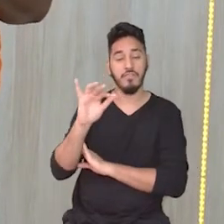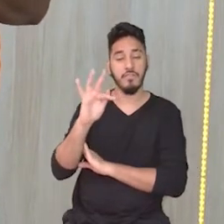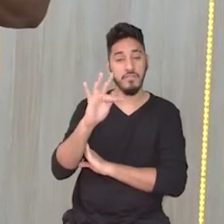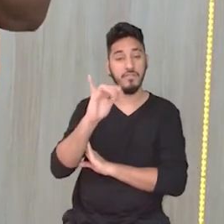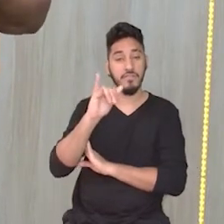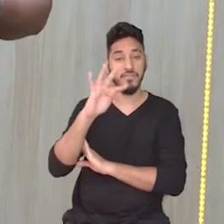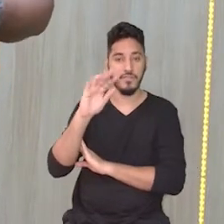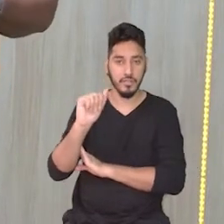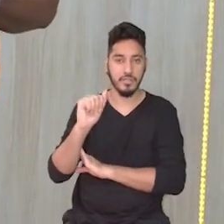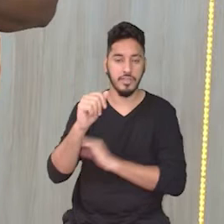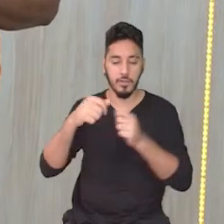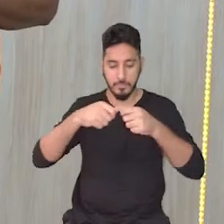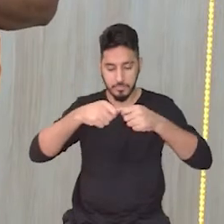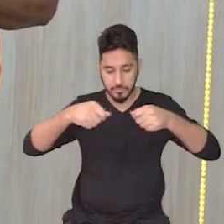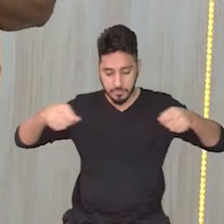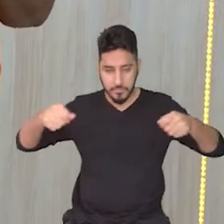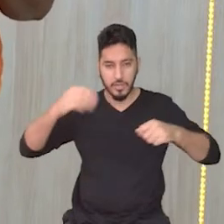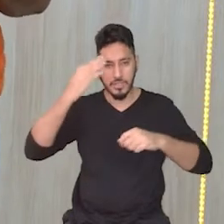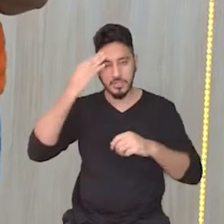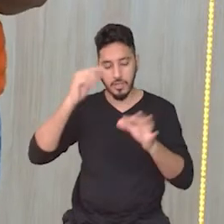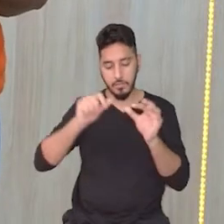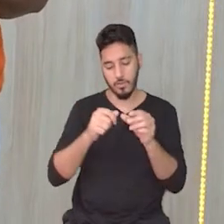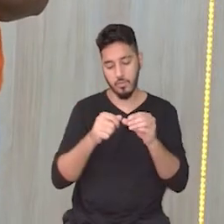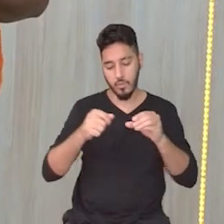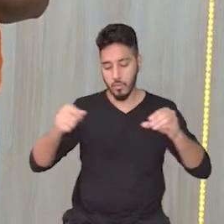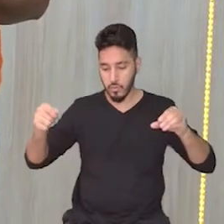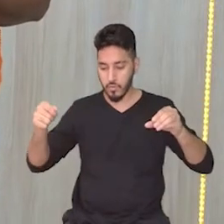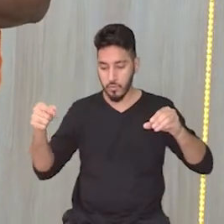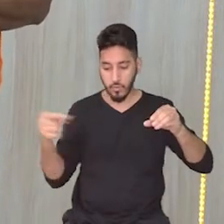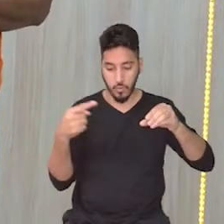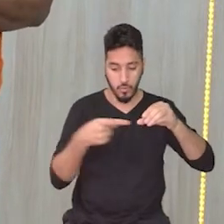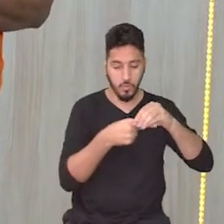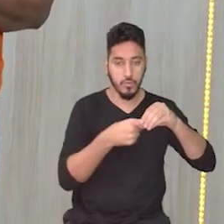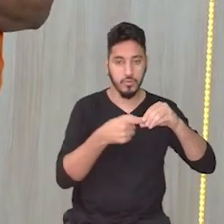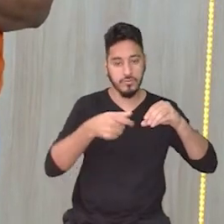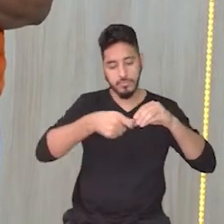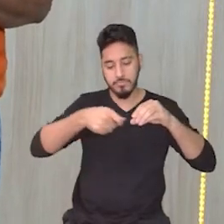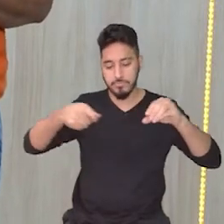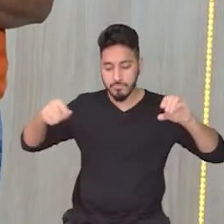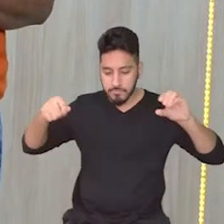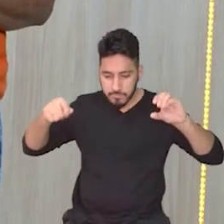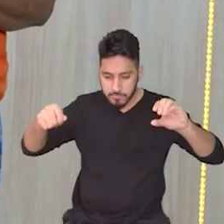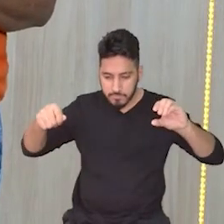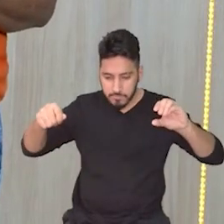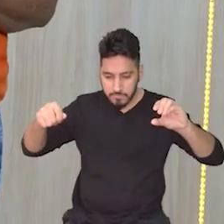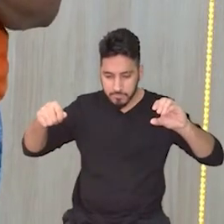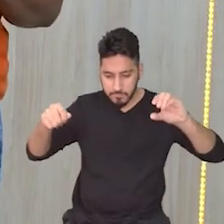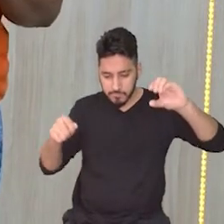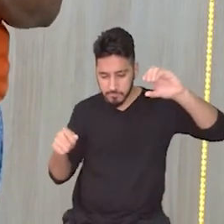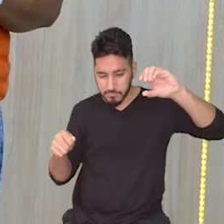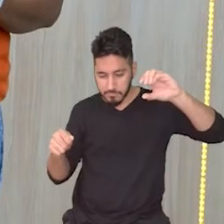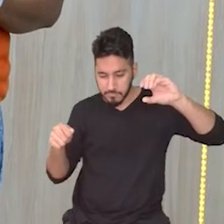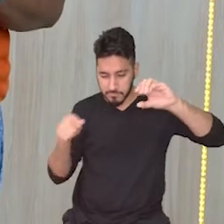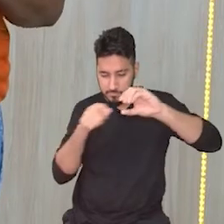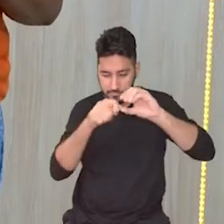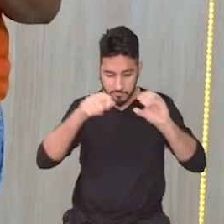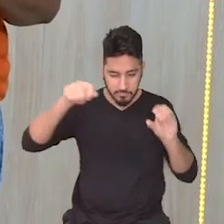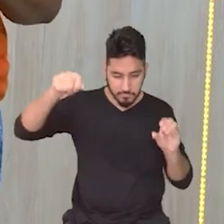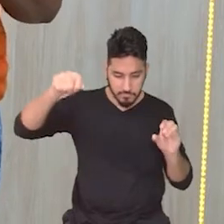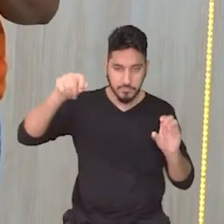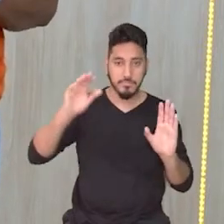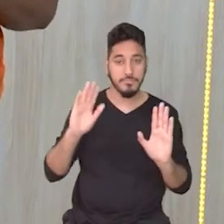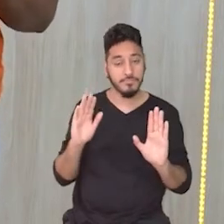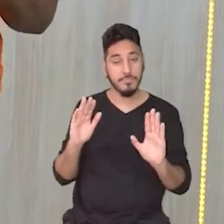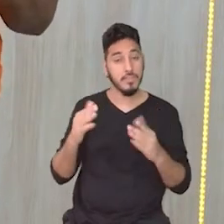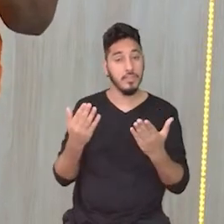a trena, a régua, tá certo? Tudo isso foi criado para que as